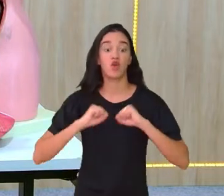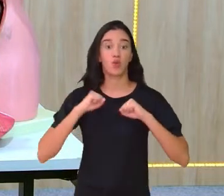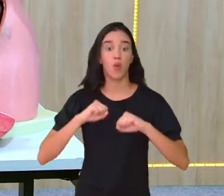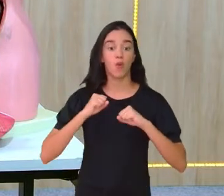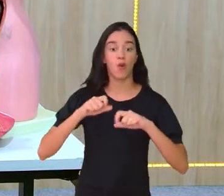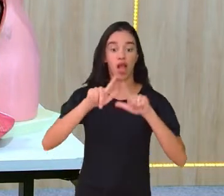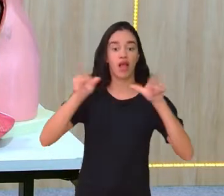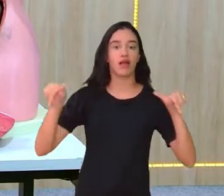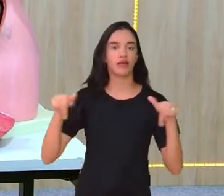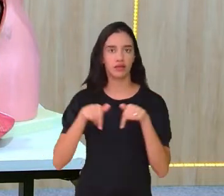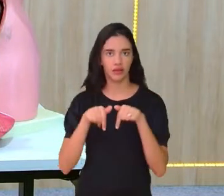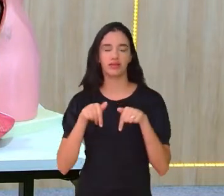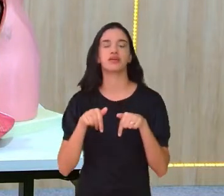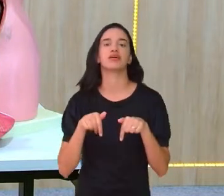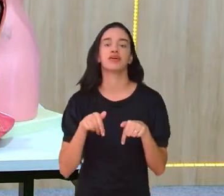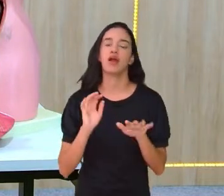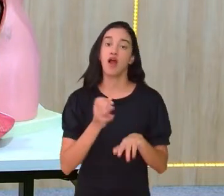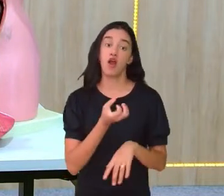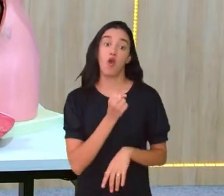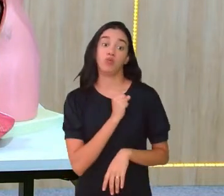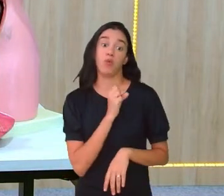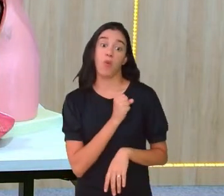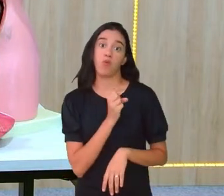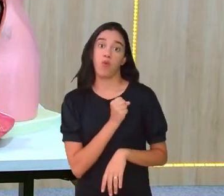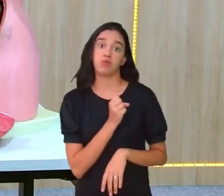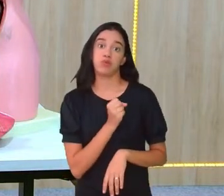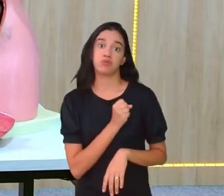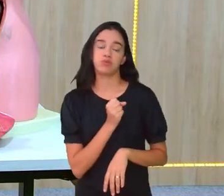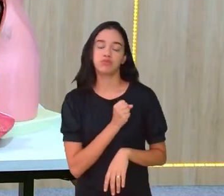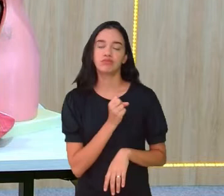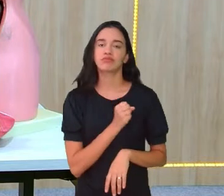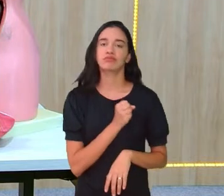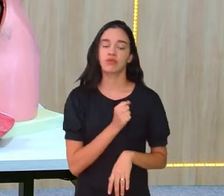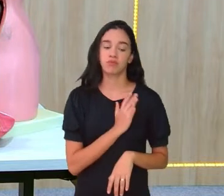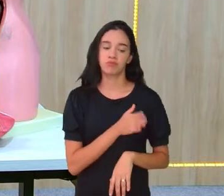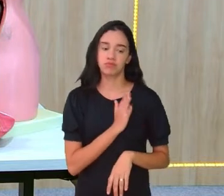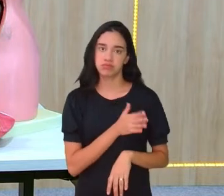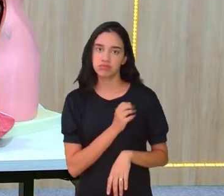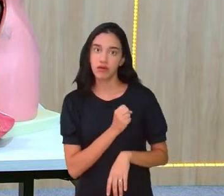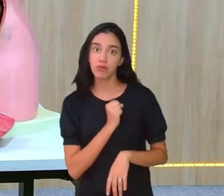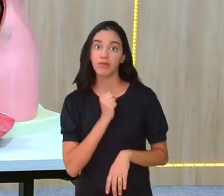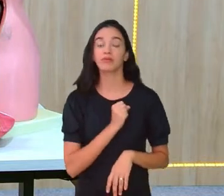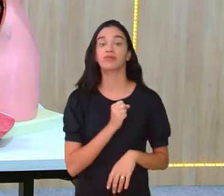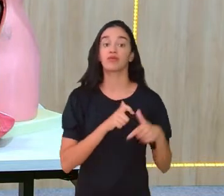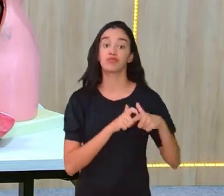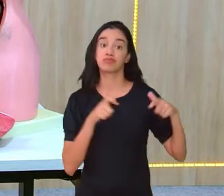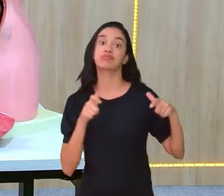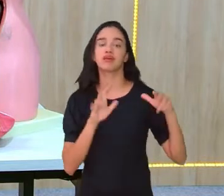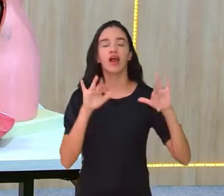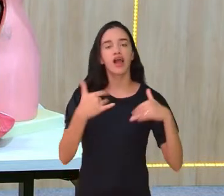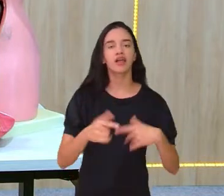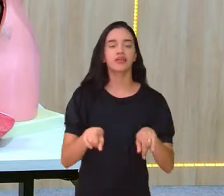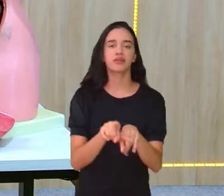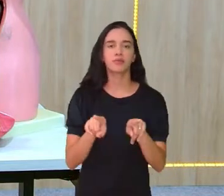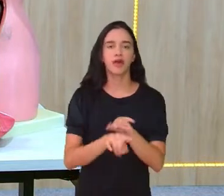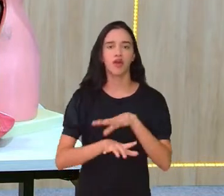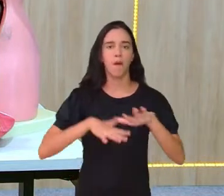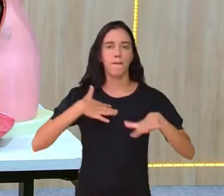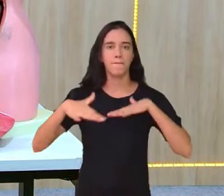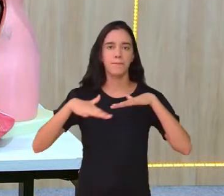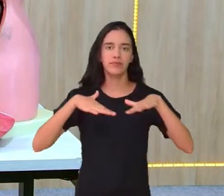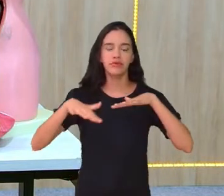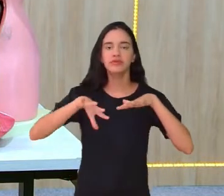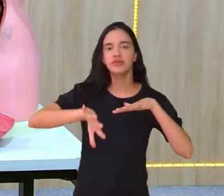sala, então logo, logo os batimentos cardíacos iam ampliar e aumentar, e também aí os meus movimentos em relação